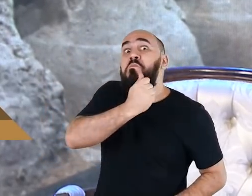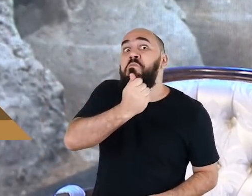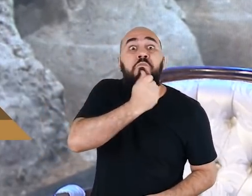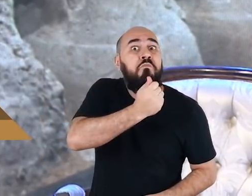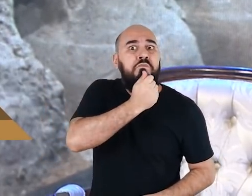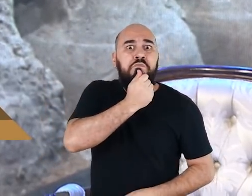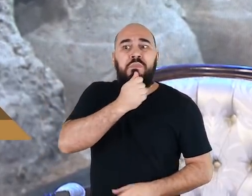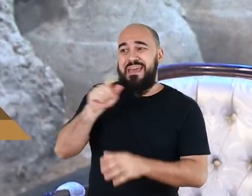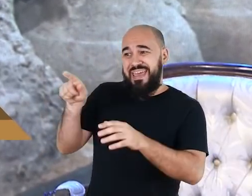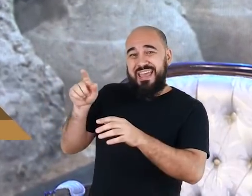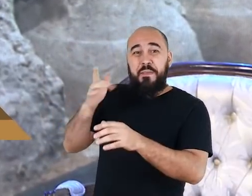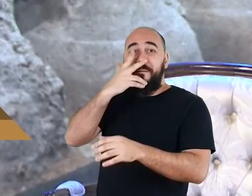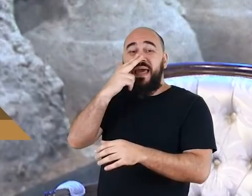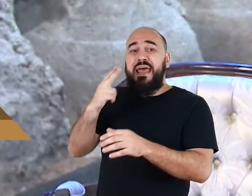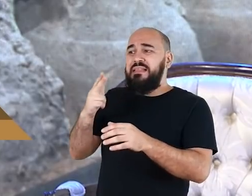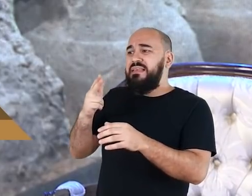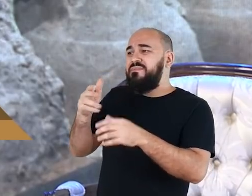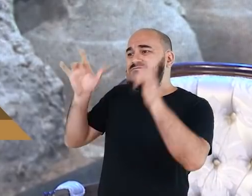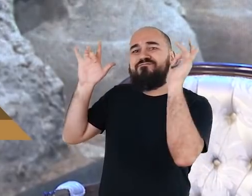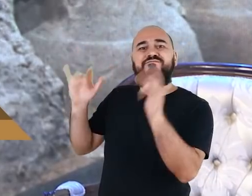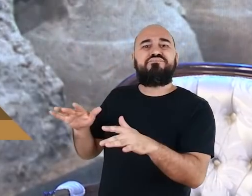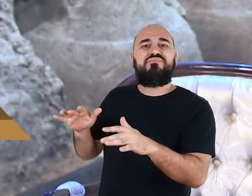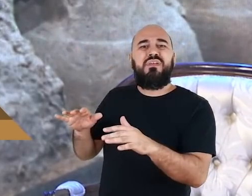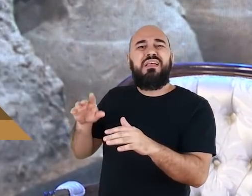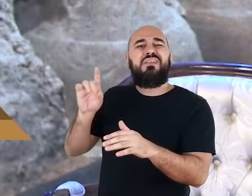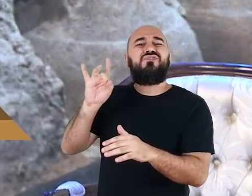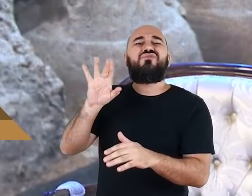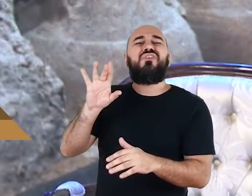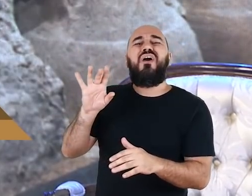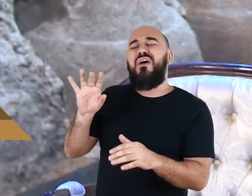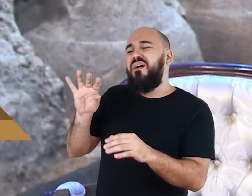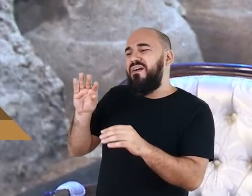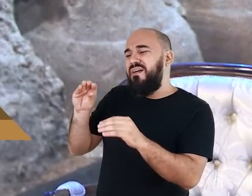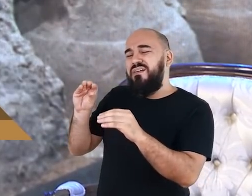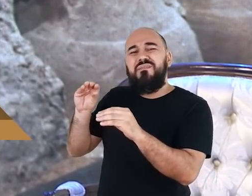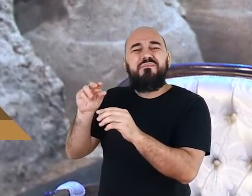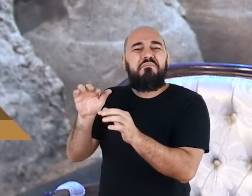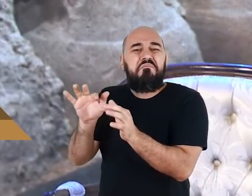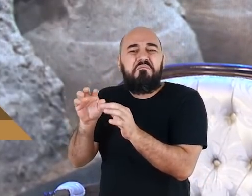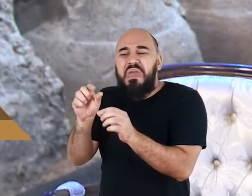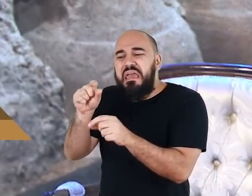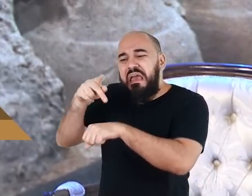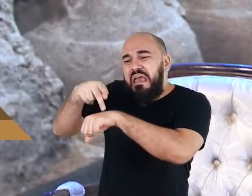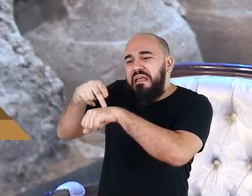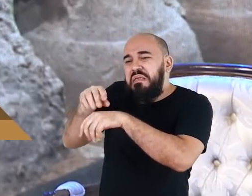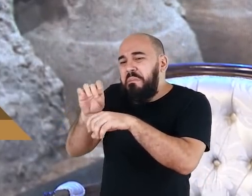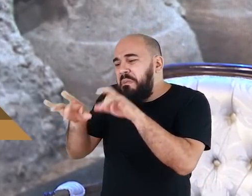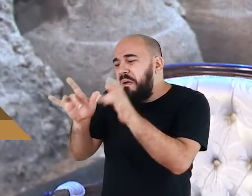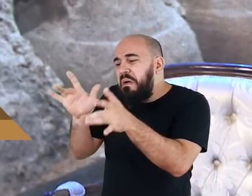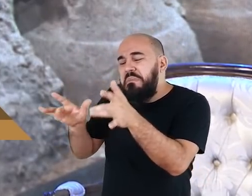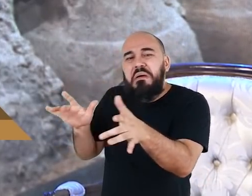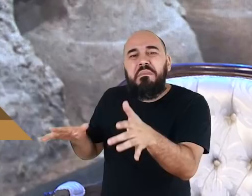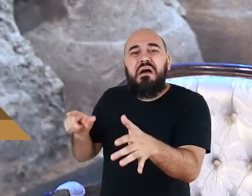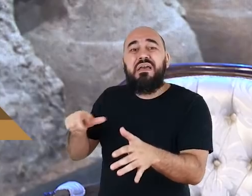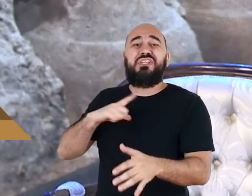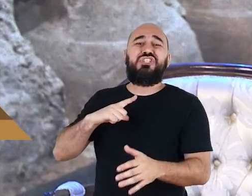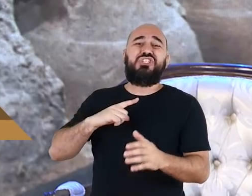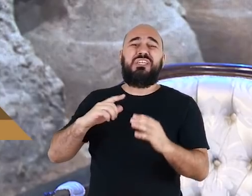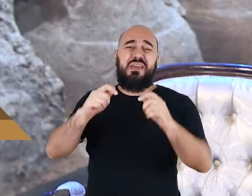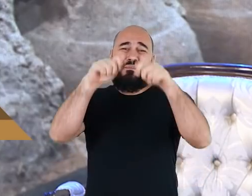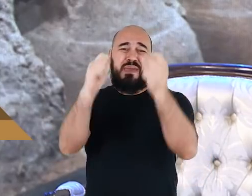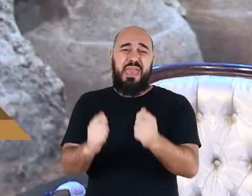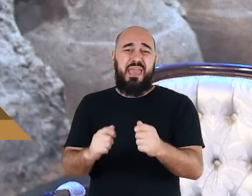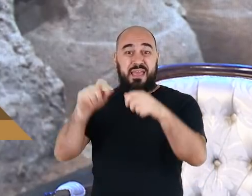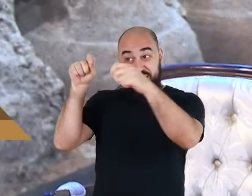sobrou dele foram apenas alguns fragmentos e uma estátua que possivelmente vinha do mausoléu, mas hoje pode